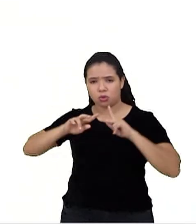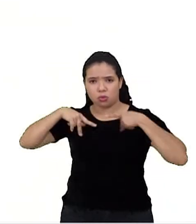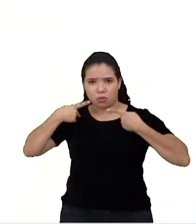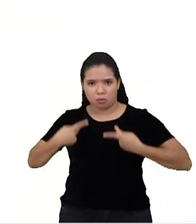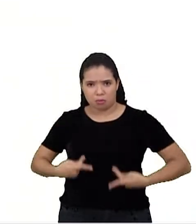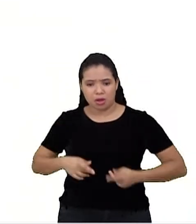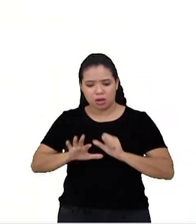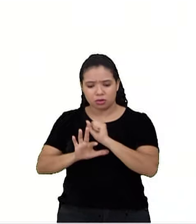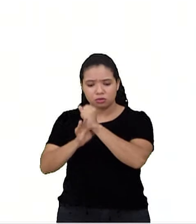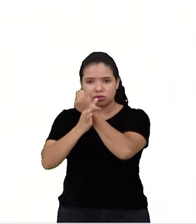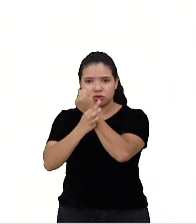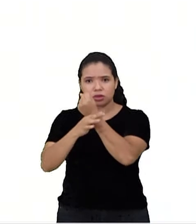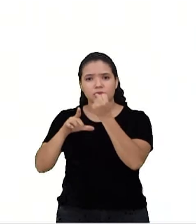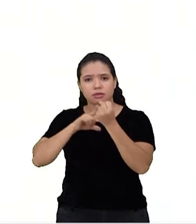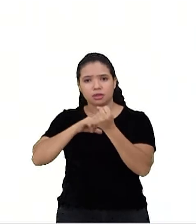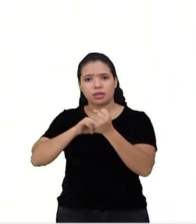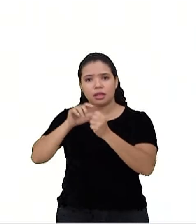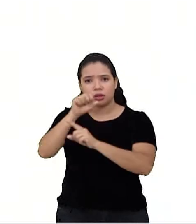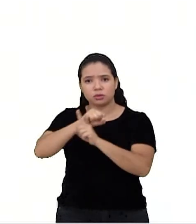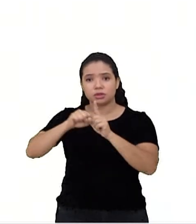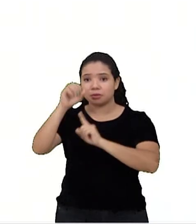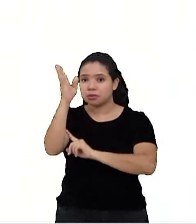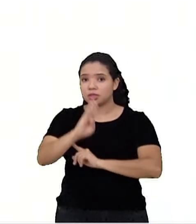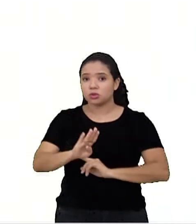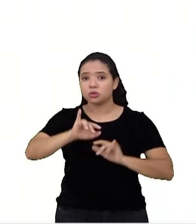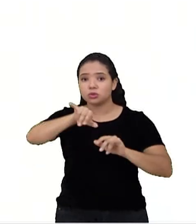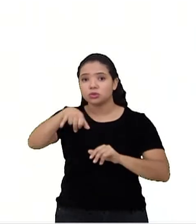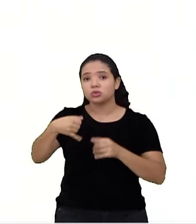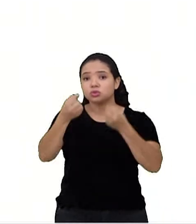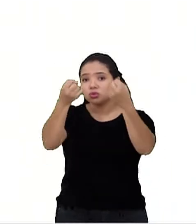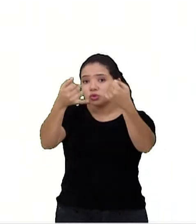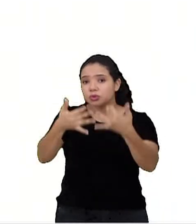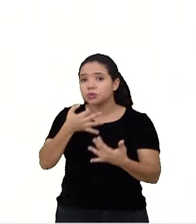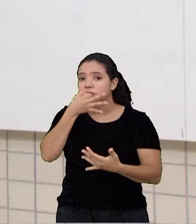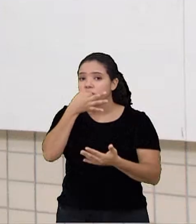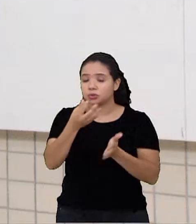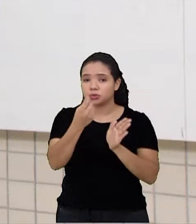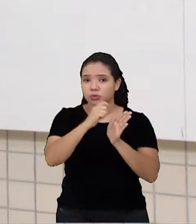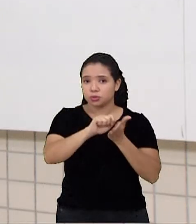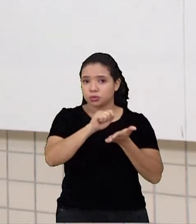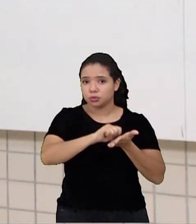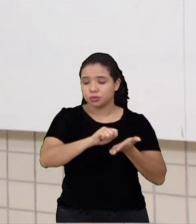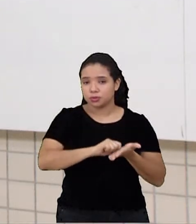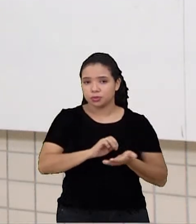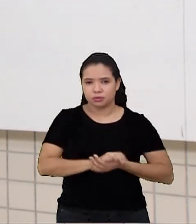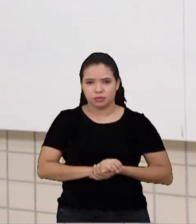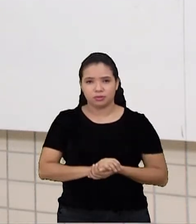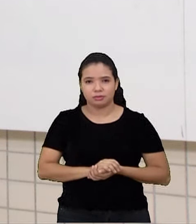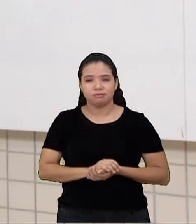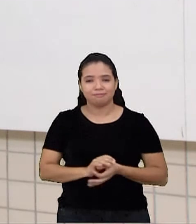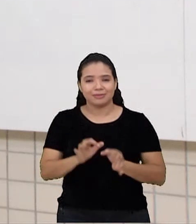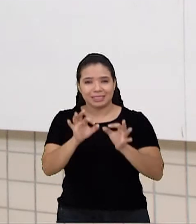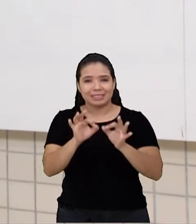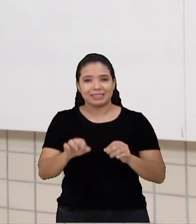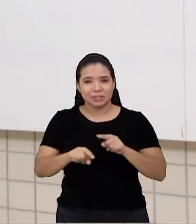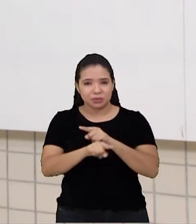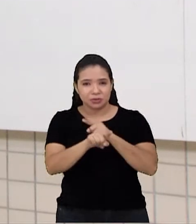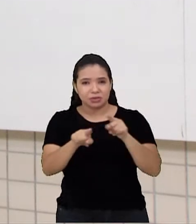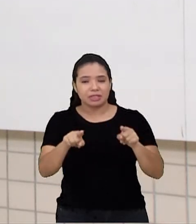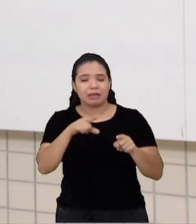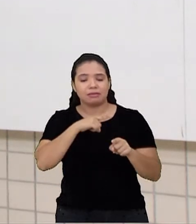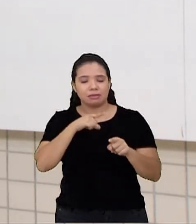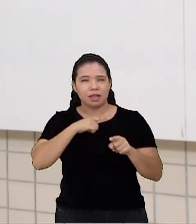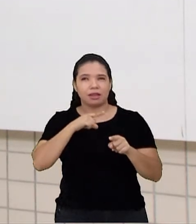garantidos na sociedade brasileira? Justifique sua resposta. Tenho certeza que você tem bagagem,